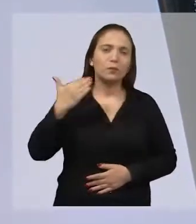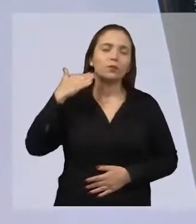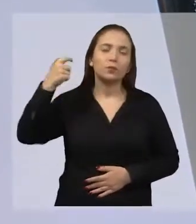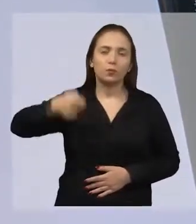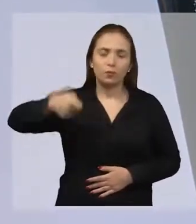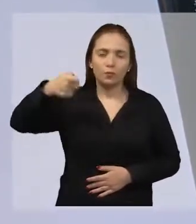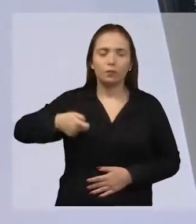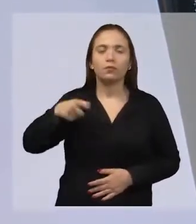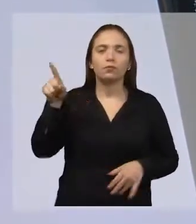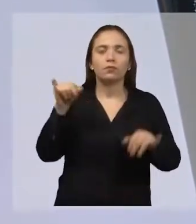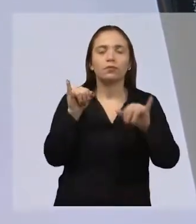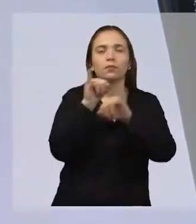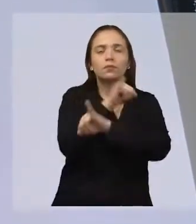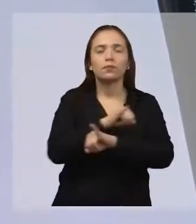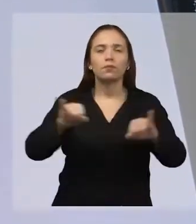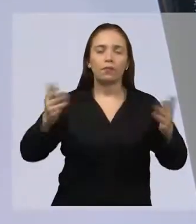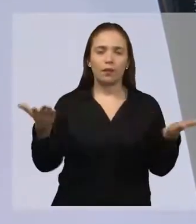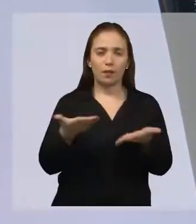Congresso Nacional,